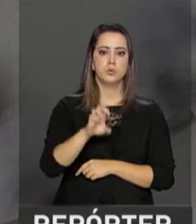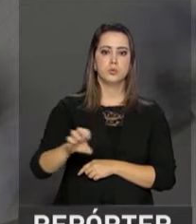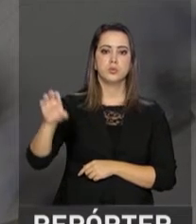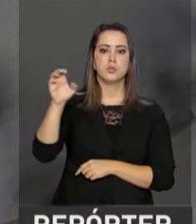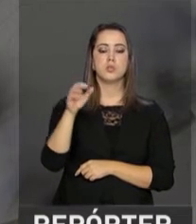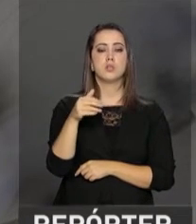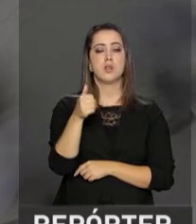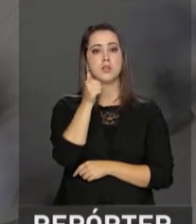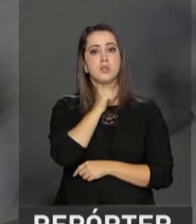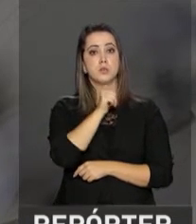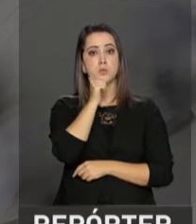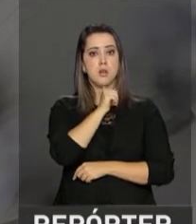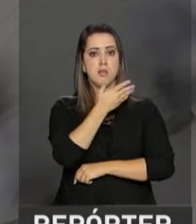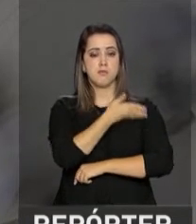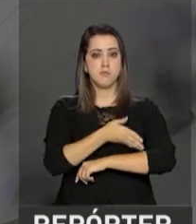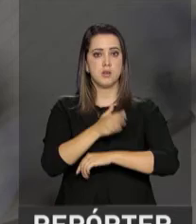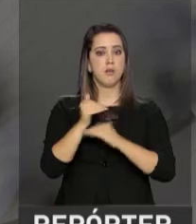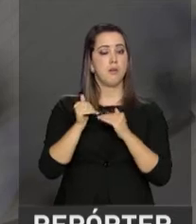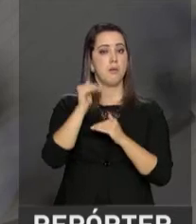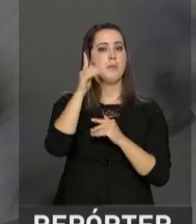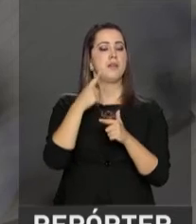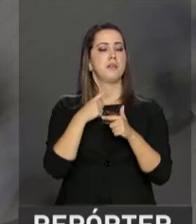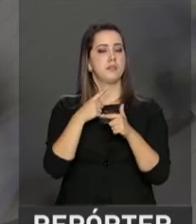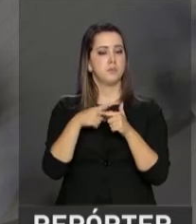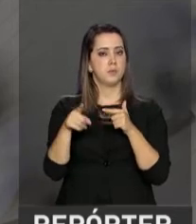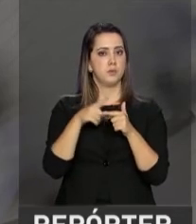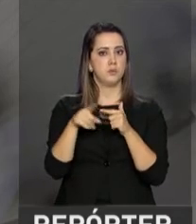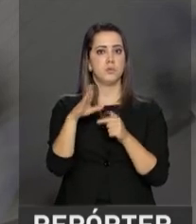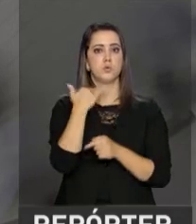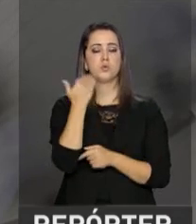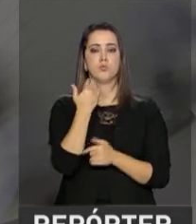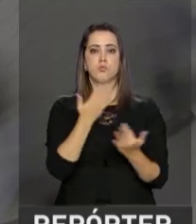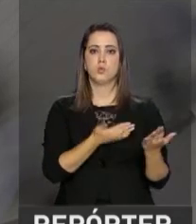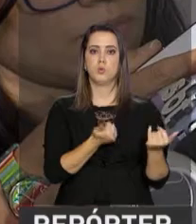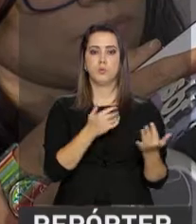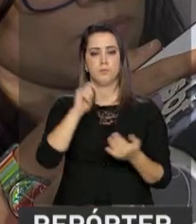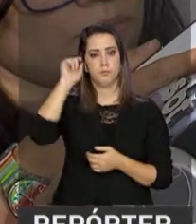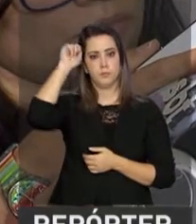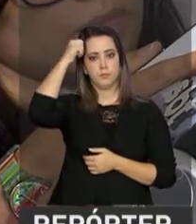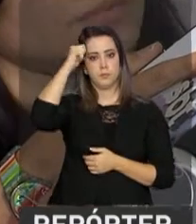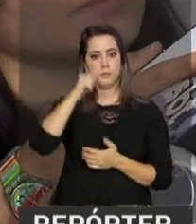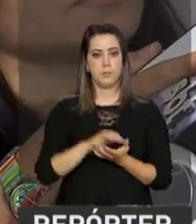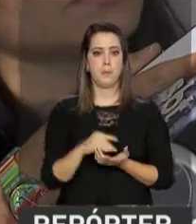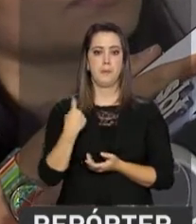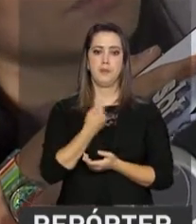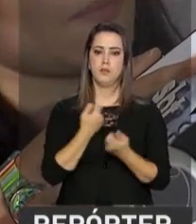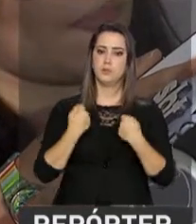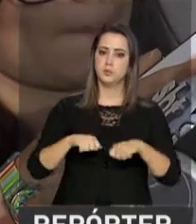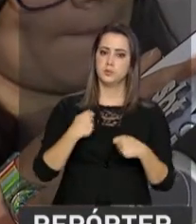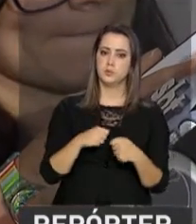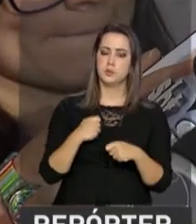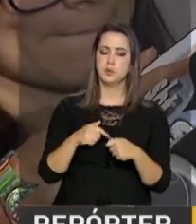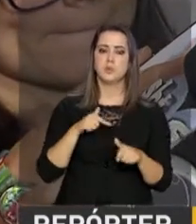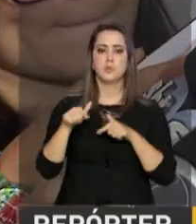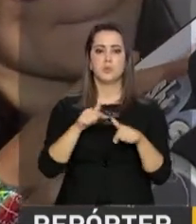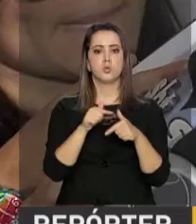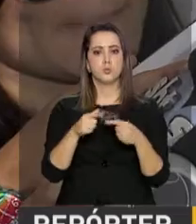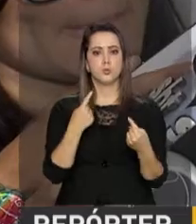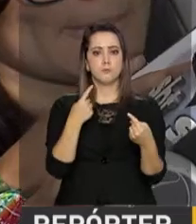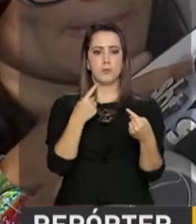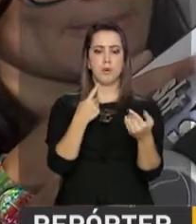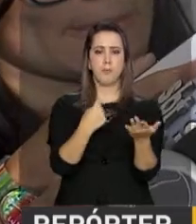correm mais risco de serem assassinadas do que as jovens negras precisamos de ações afirmativas e de